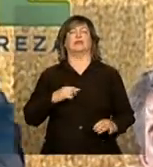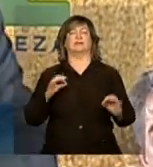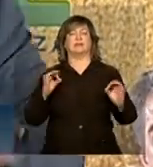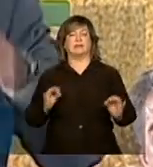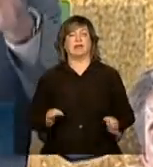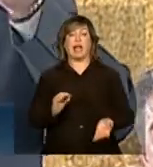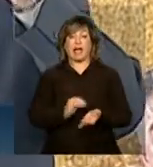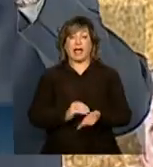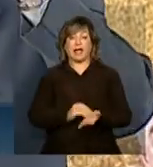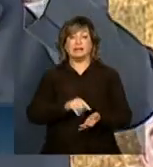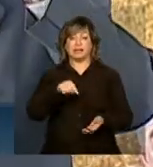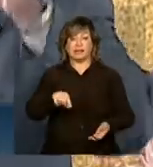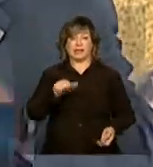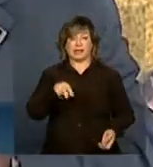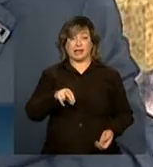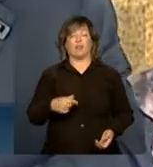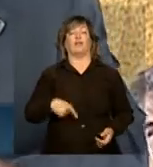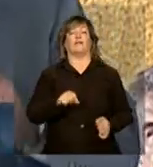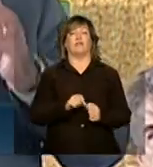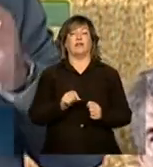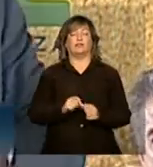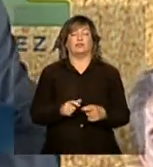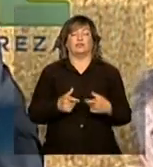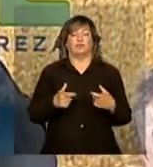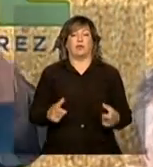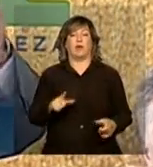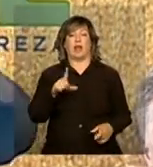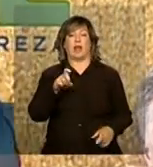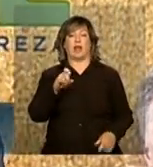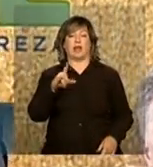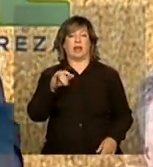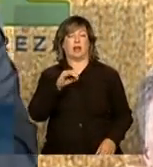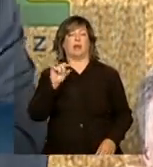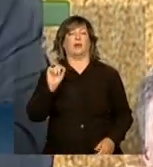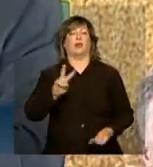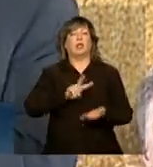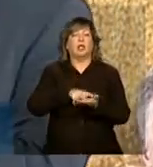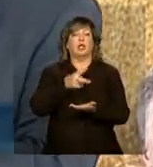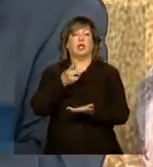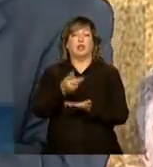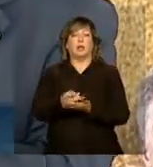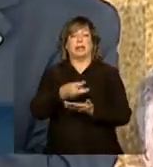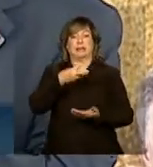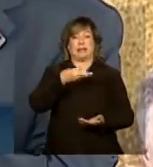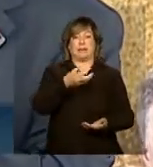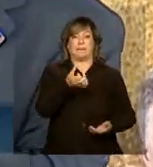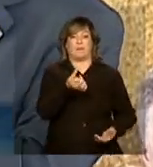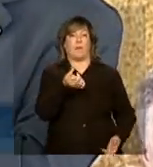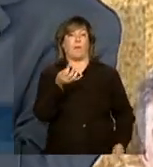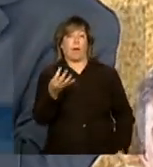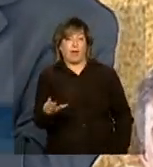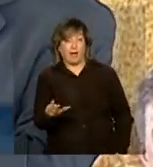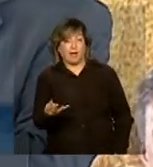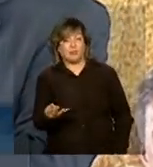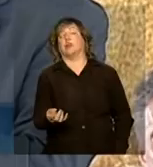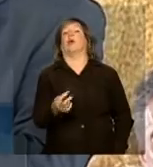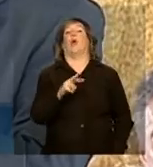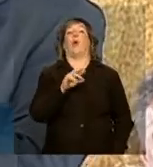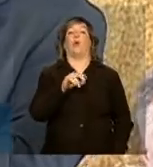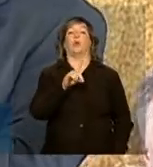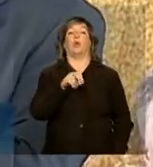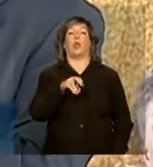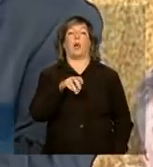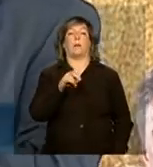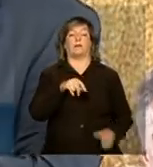esse ano faremos com sucesso um leilão para duplicar a 364 de